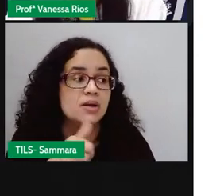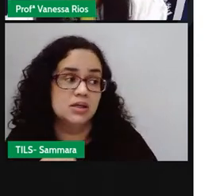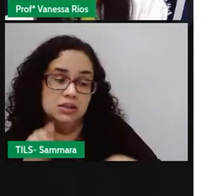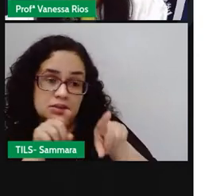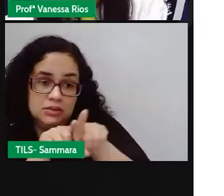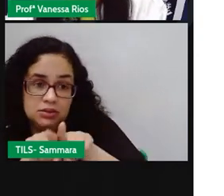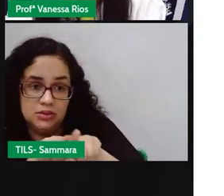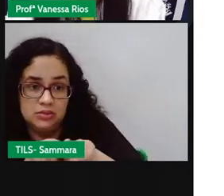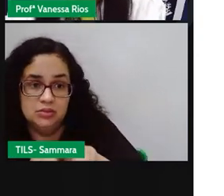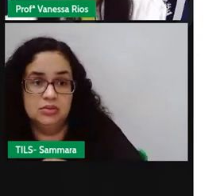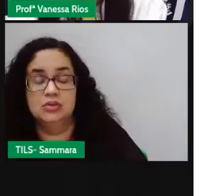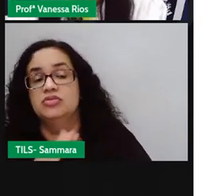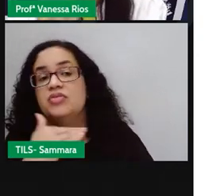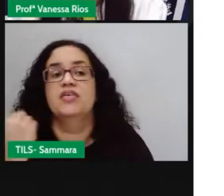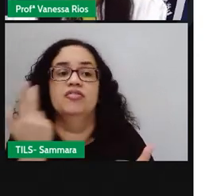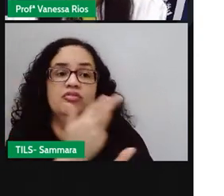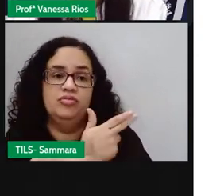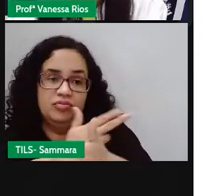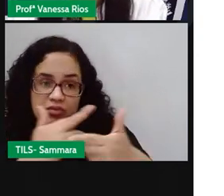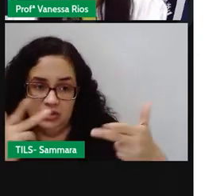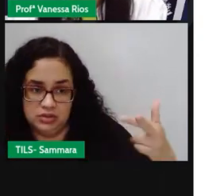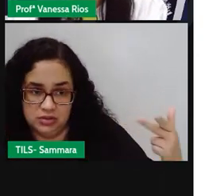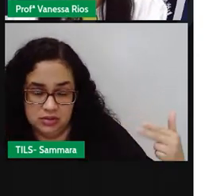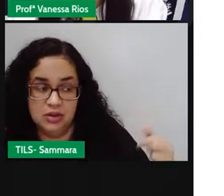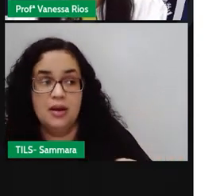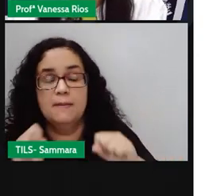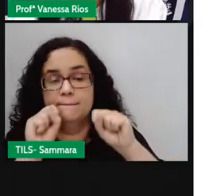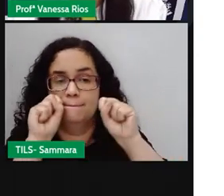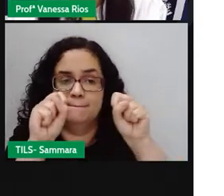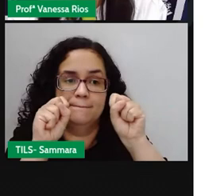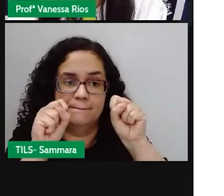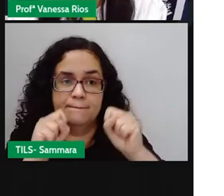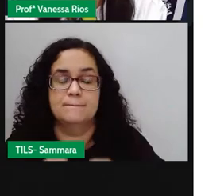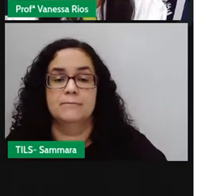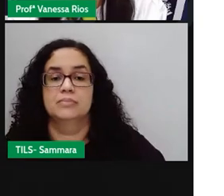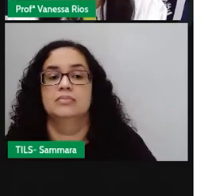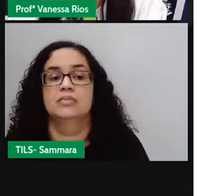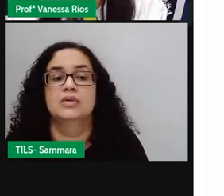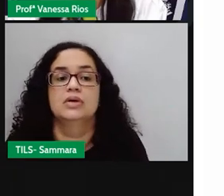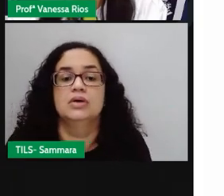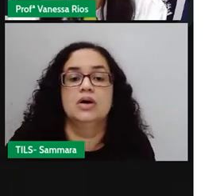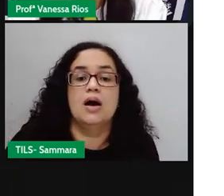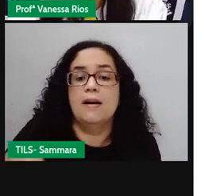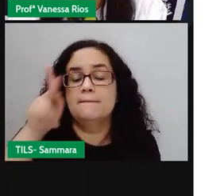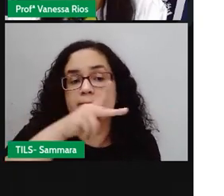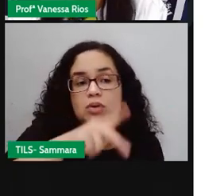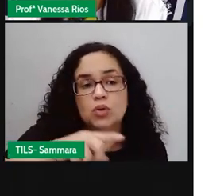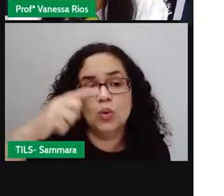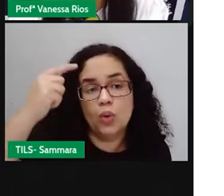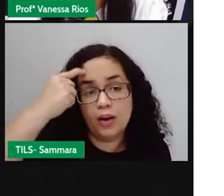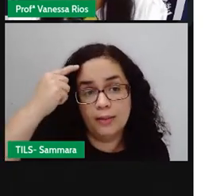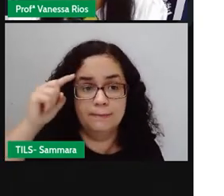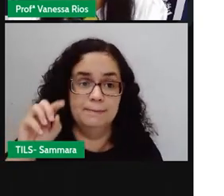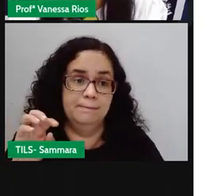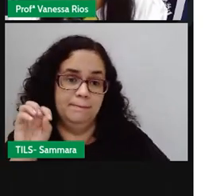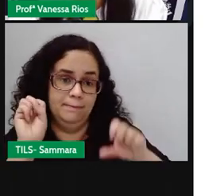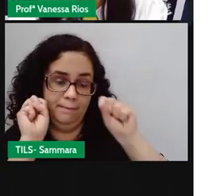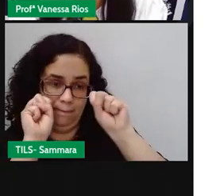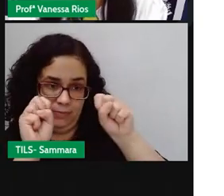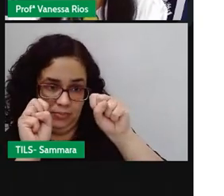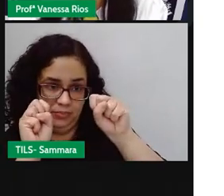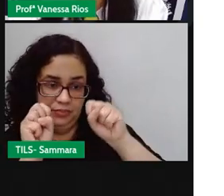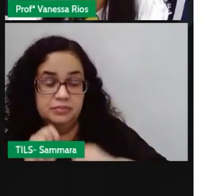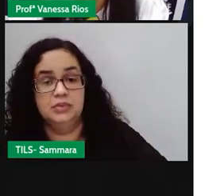da menina aparecer. Aí existem aí várias e várias possibilidades, mas a Pró quer que você agora pense na sua